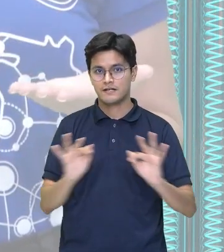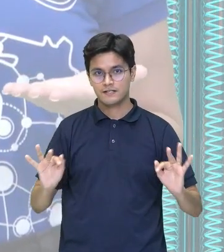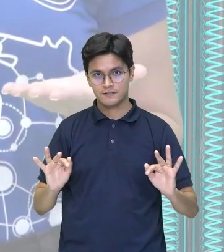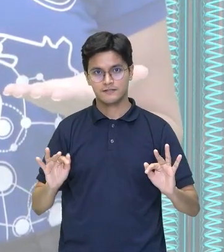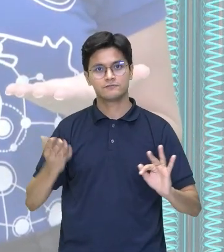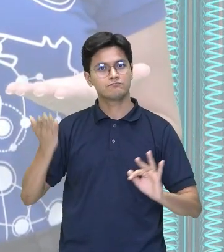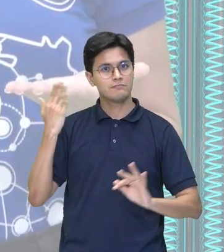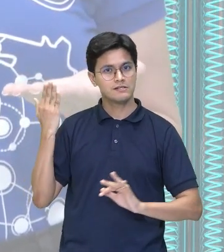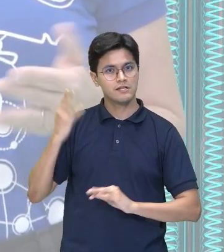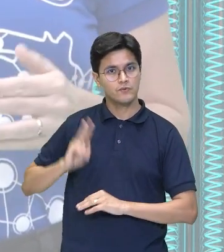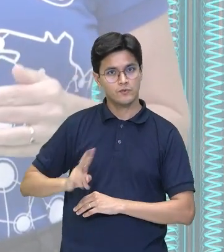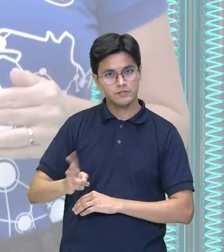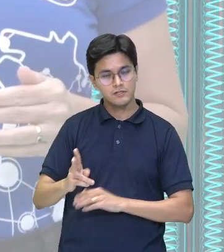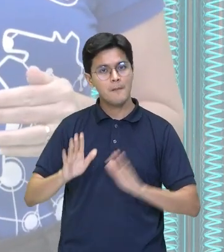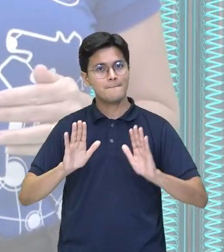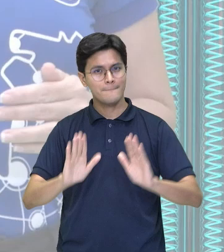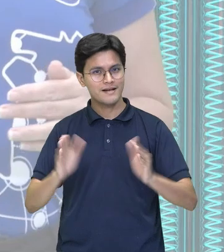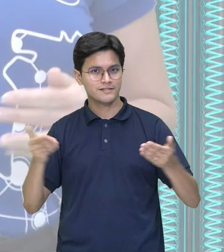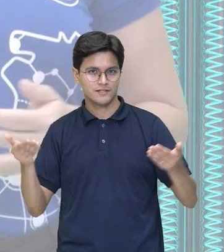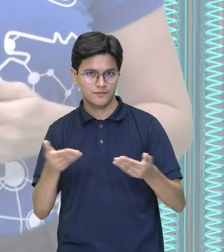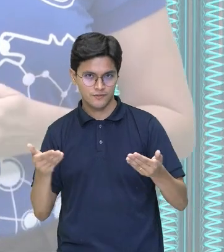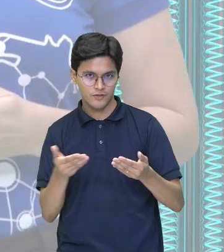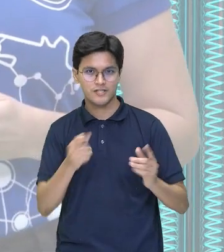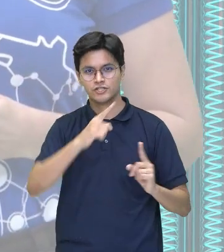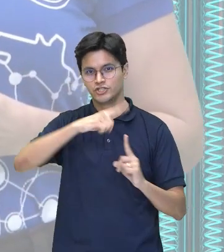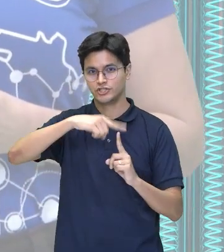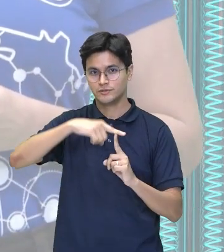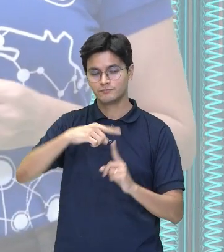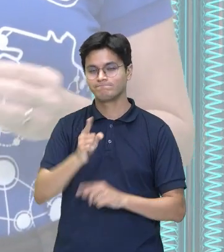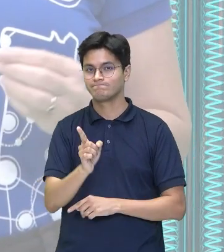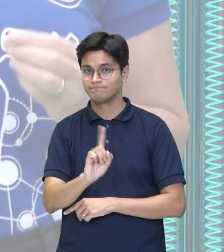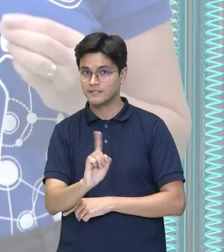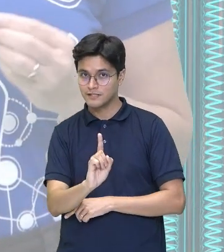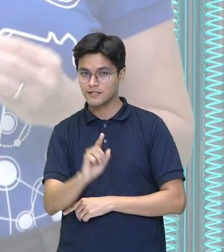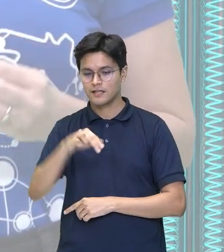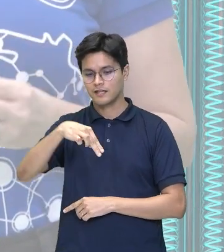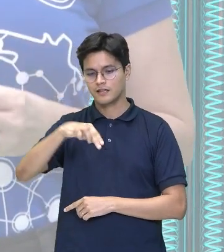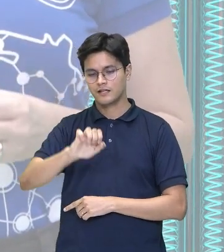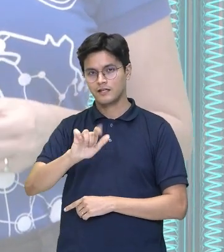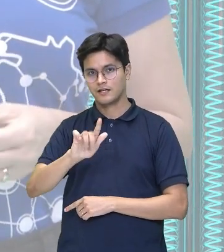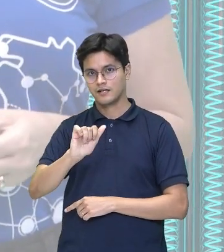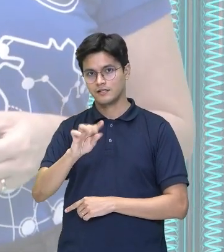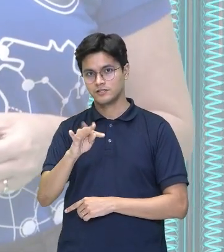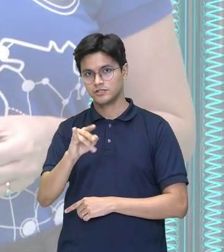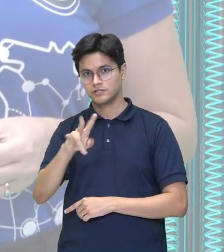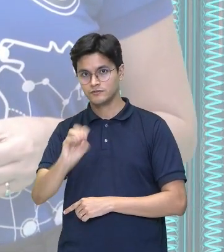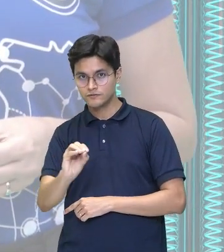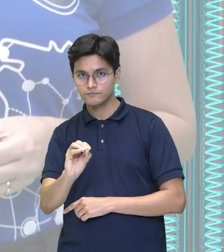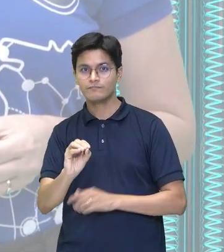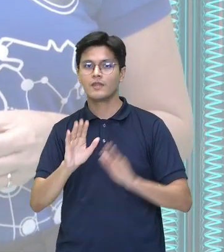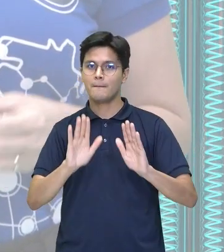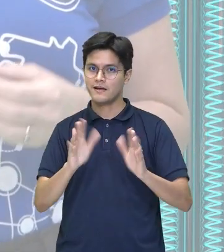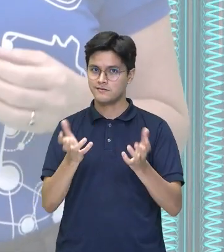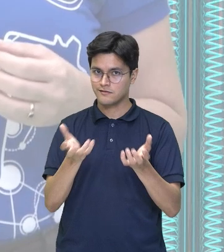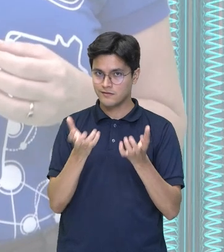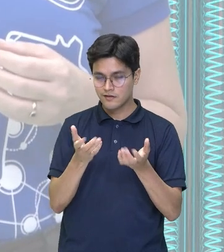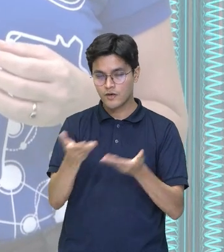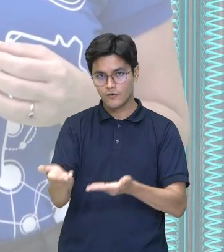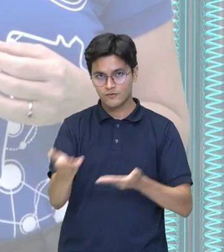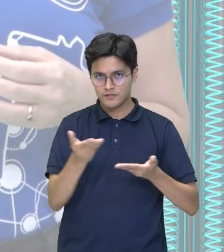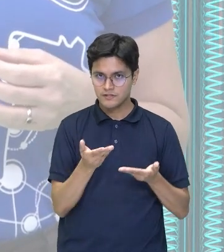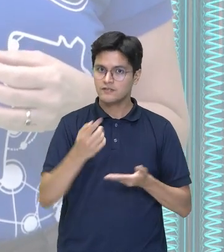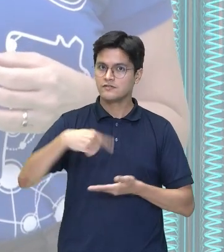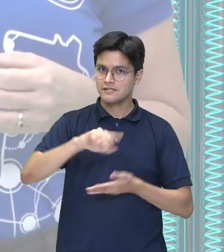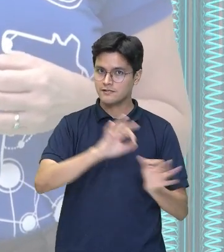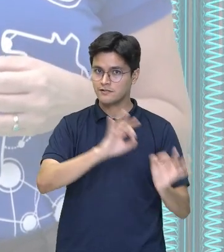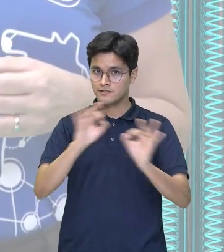forma negativa. Então, eu quero convidá-los a assistir pequenos trechos de vídeo com nossos personagens e vocês